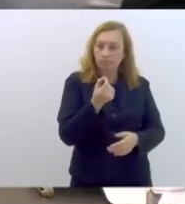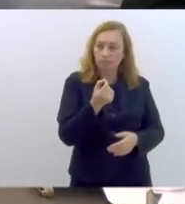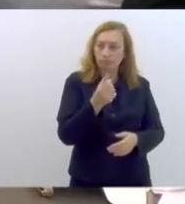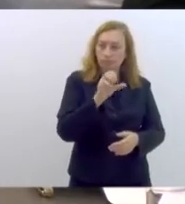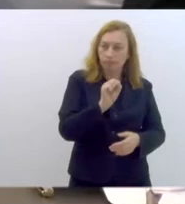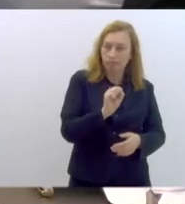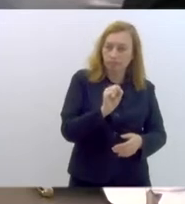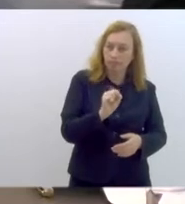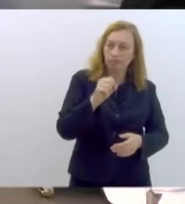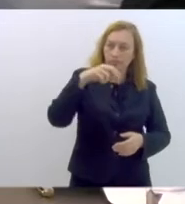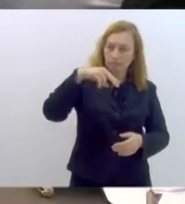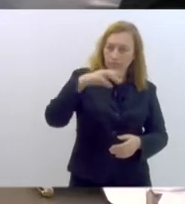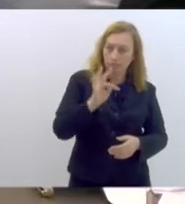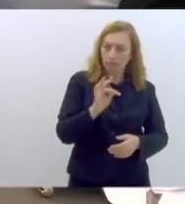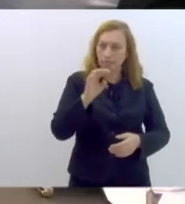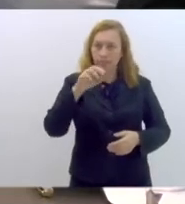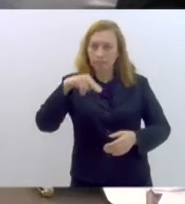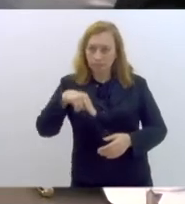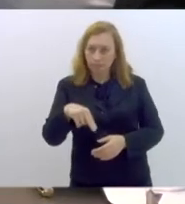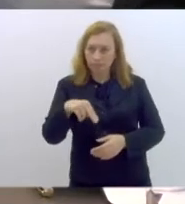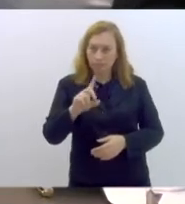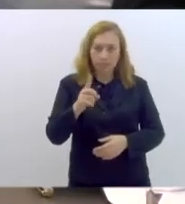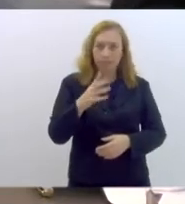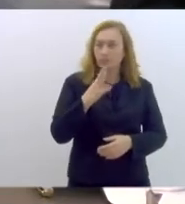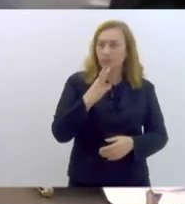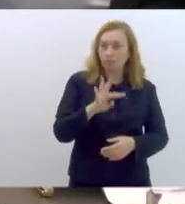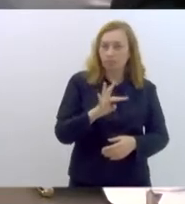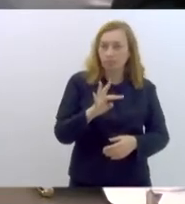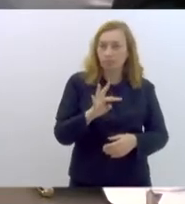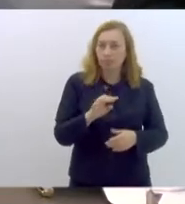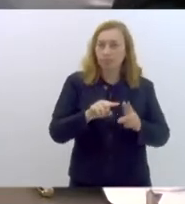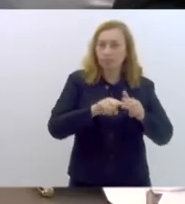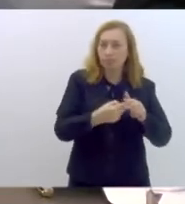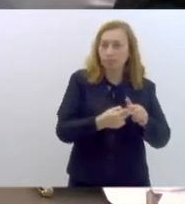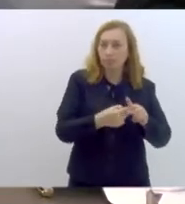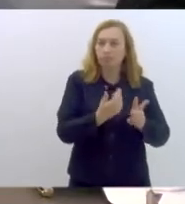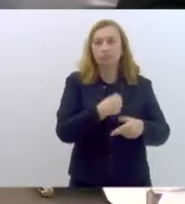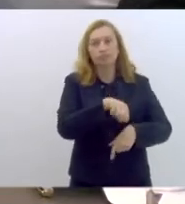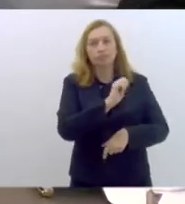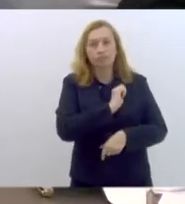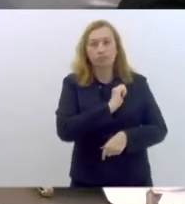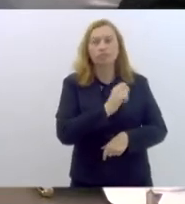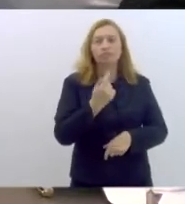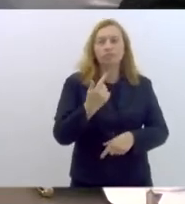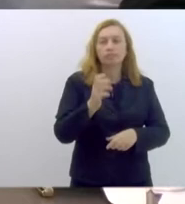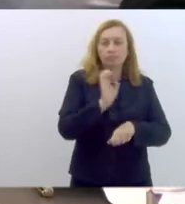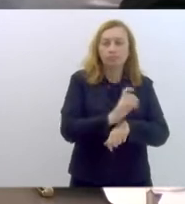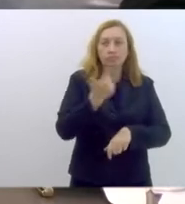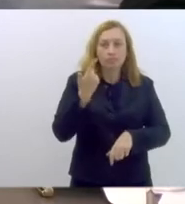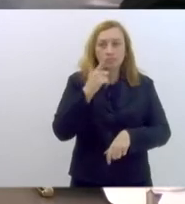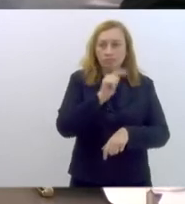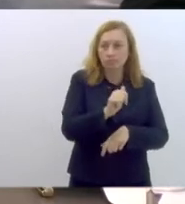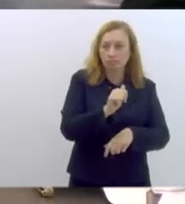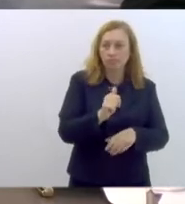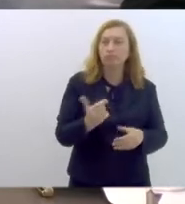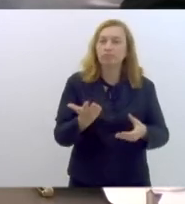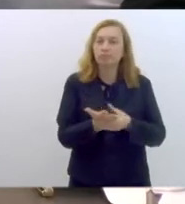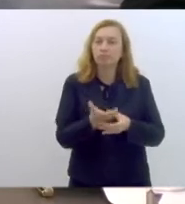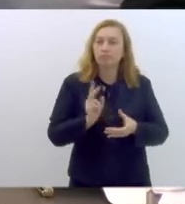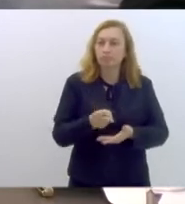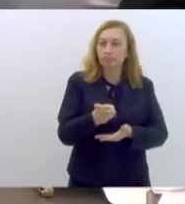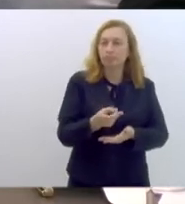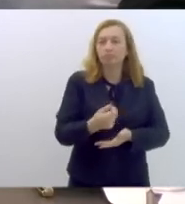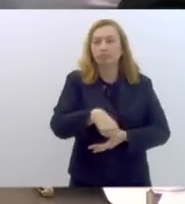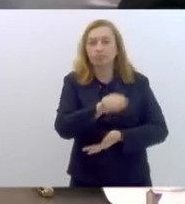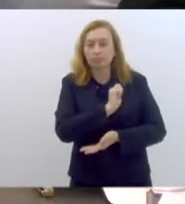ter reconhecido o Estado, né, na manutenção do regime. O Estado conseguiu uma liminar onde ele se manteve no regime. Então,